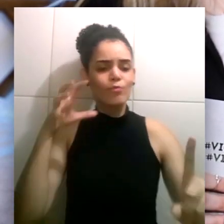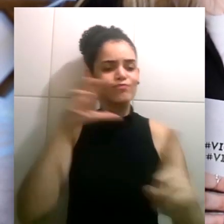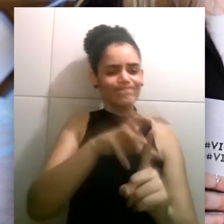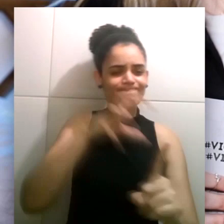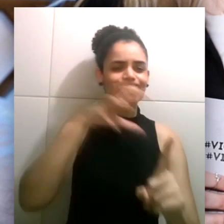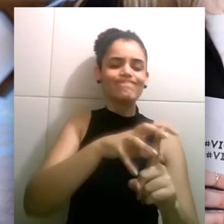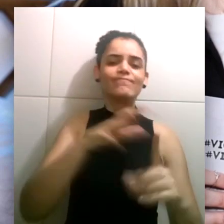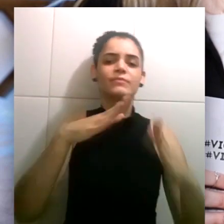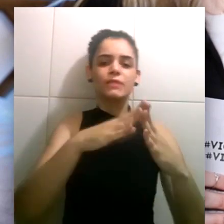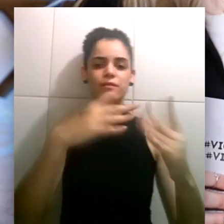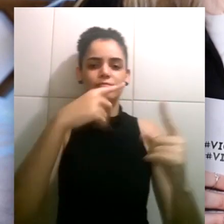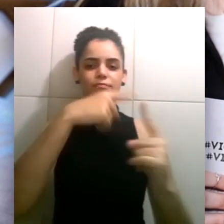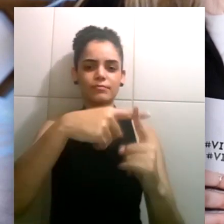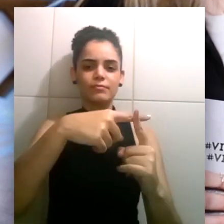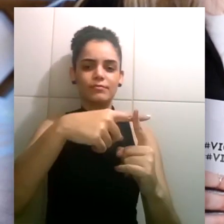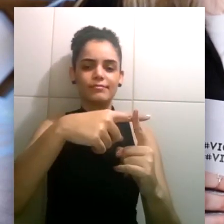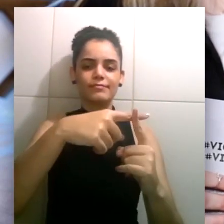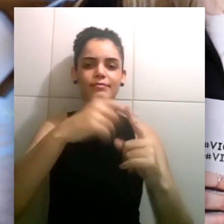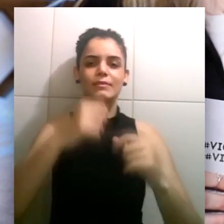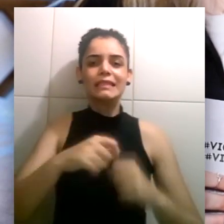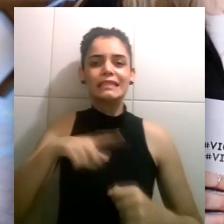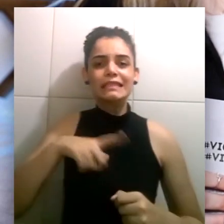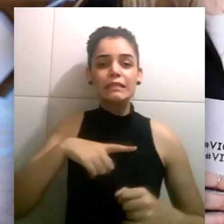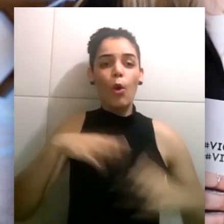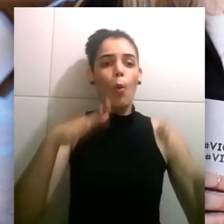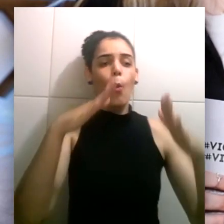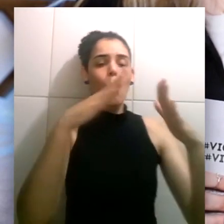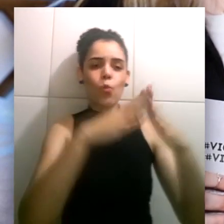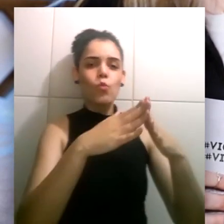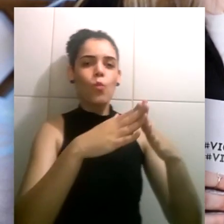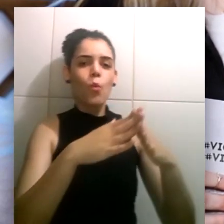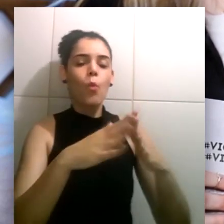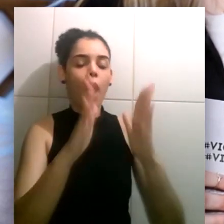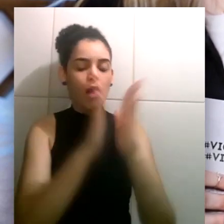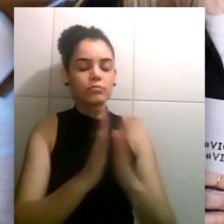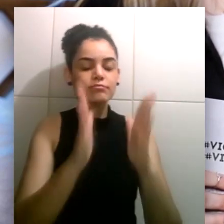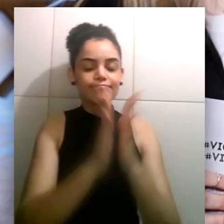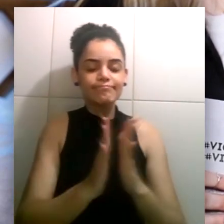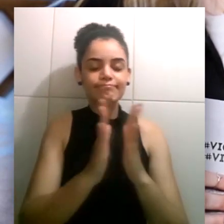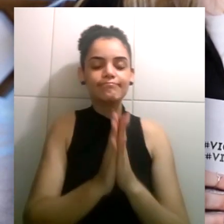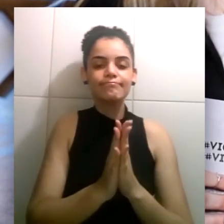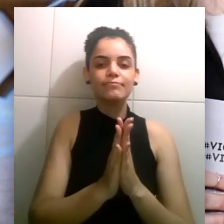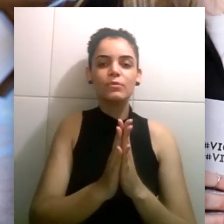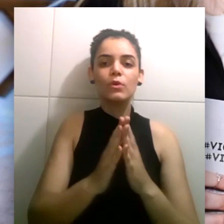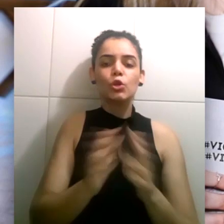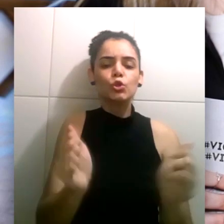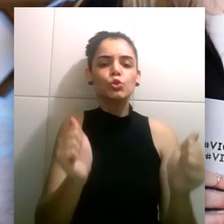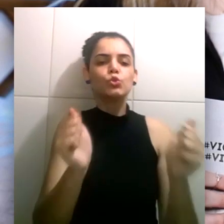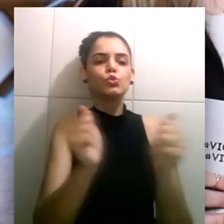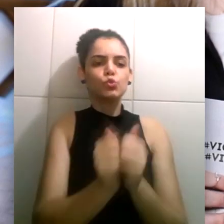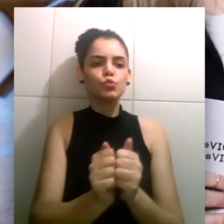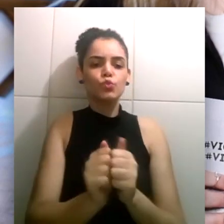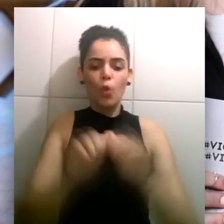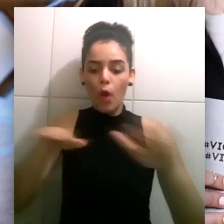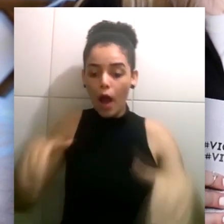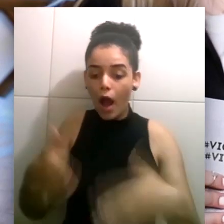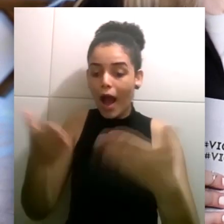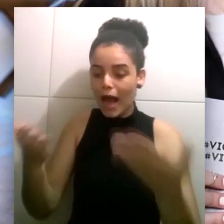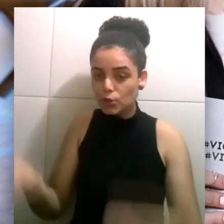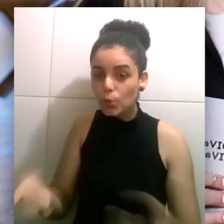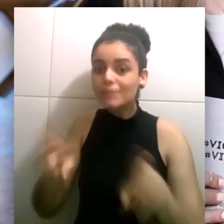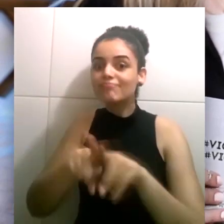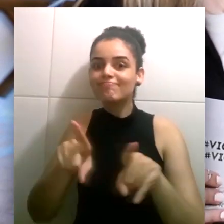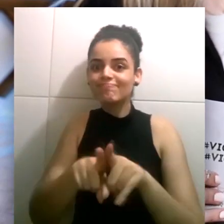grande influência na igreja onde nós estávamos e eles são casa de oração com a combinação de adoração e